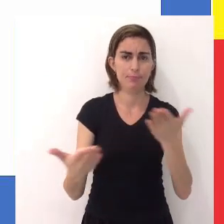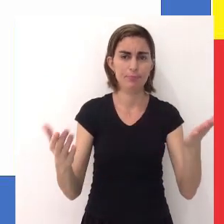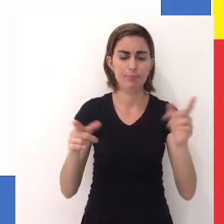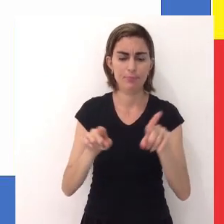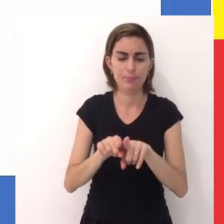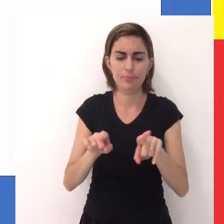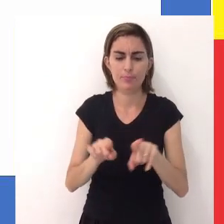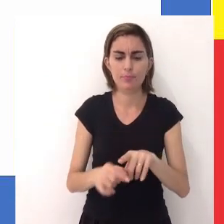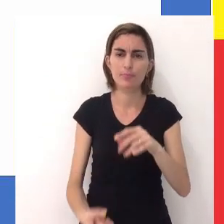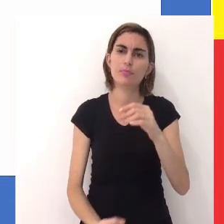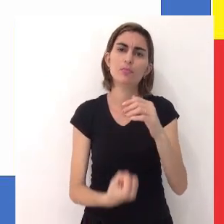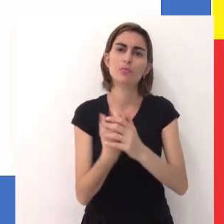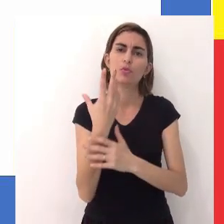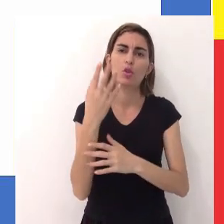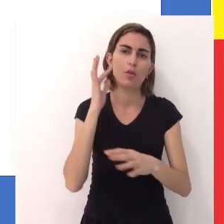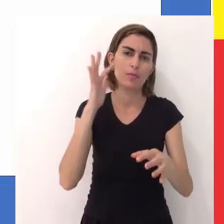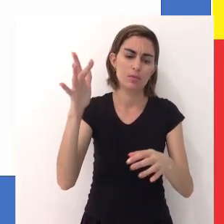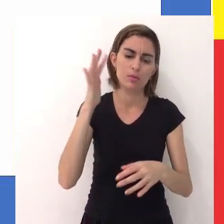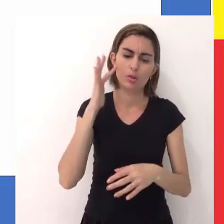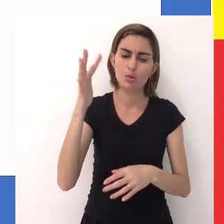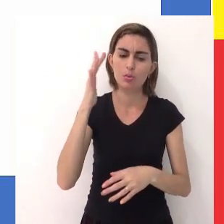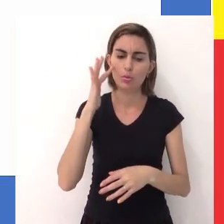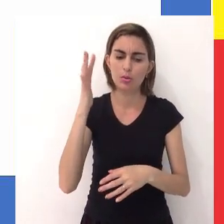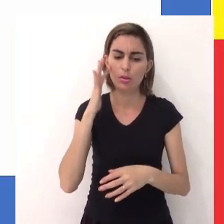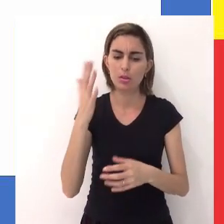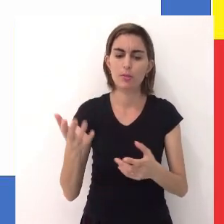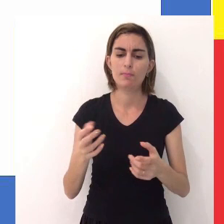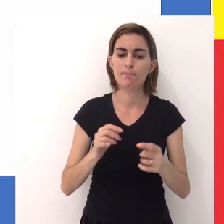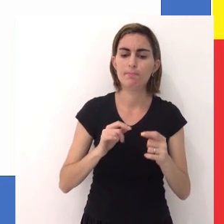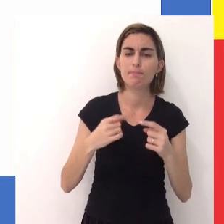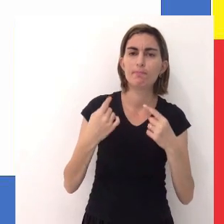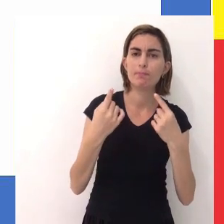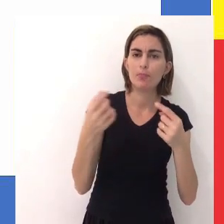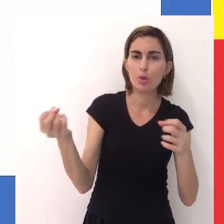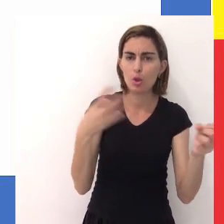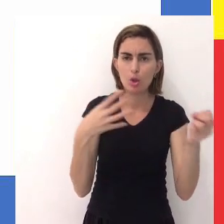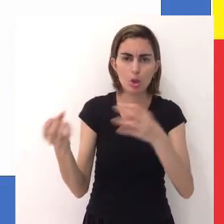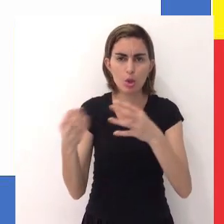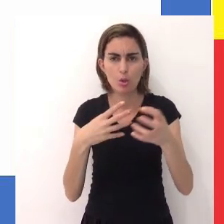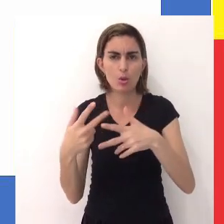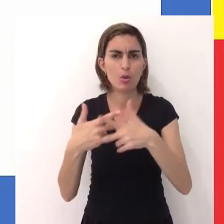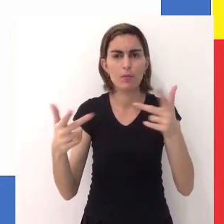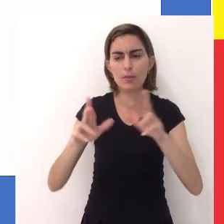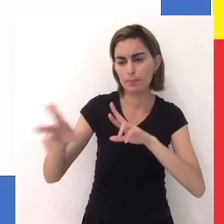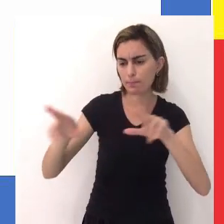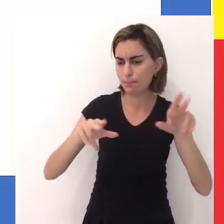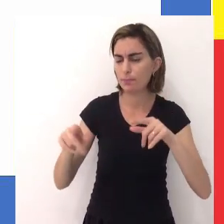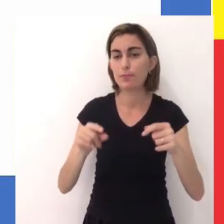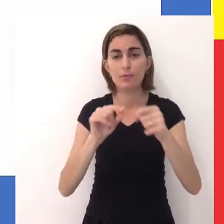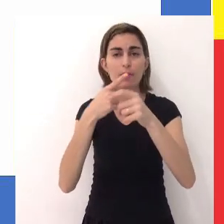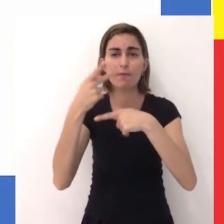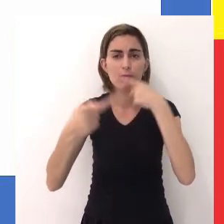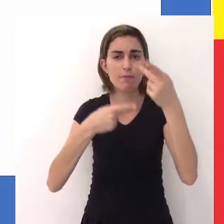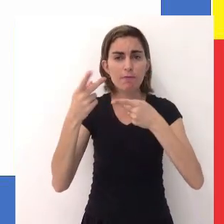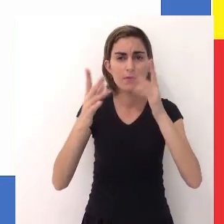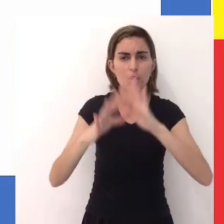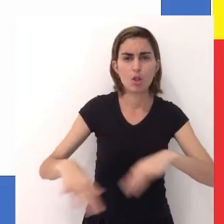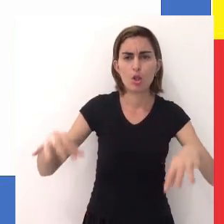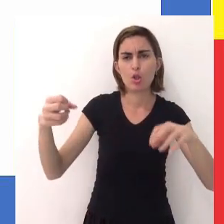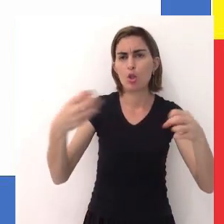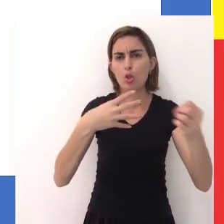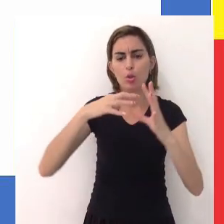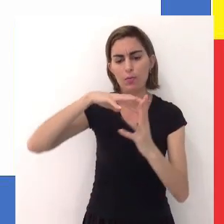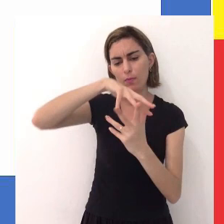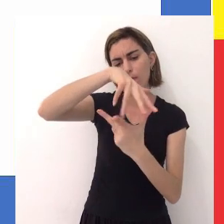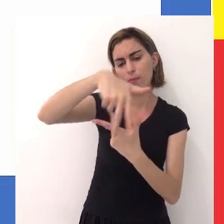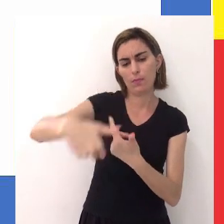também que vão surgir novas teorias, né, de conspiração, novas teorias diferentes que falam sobre essa nova